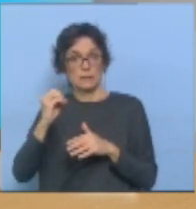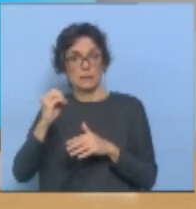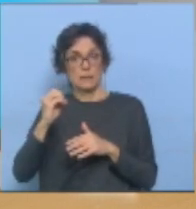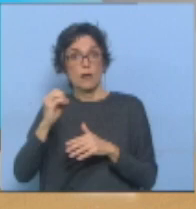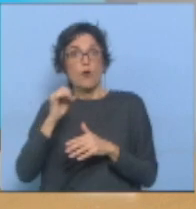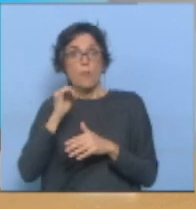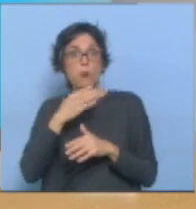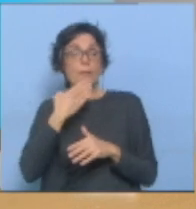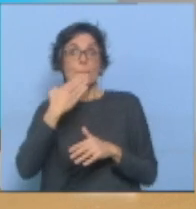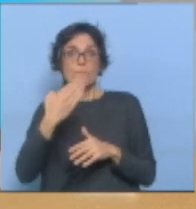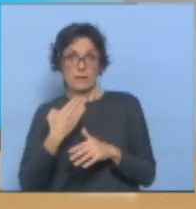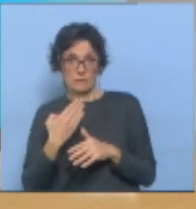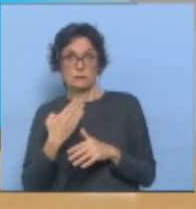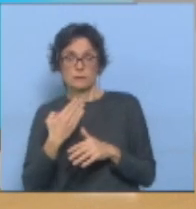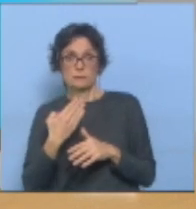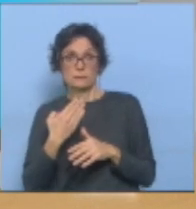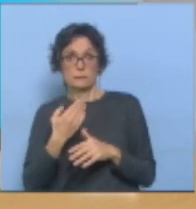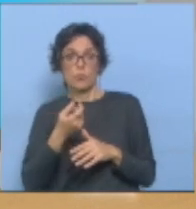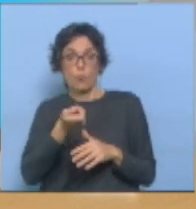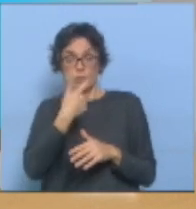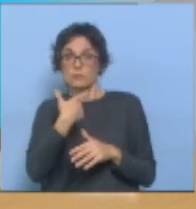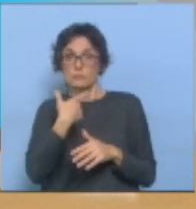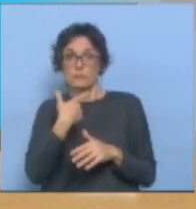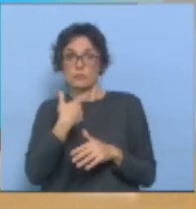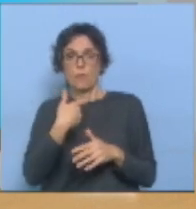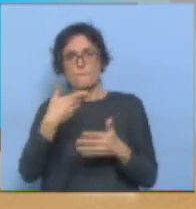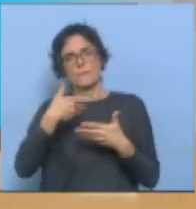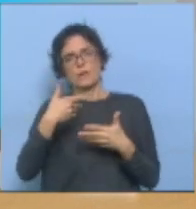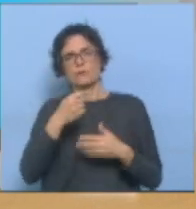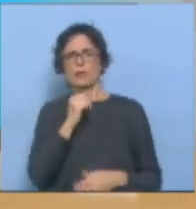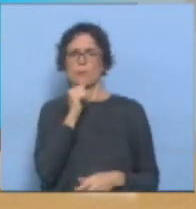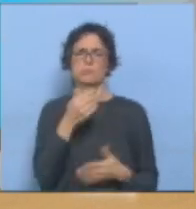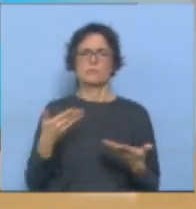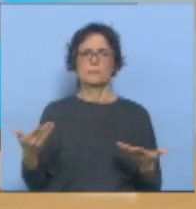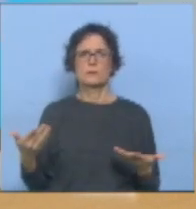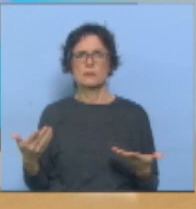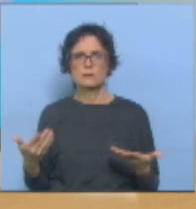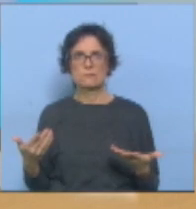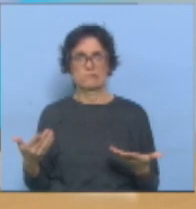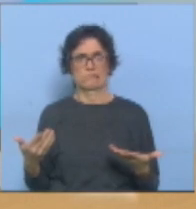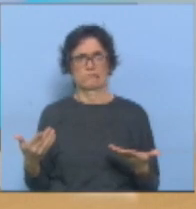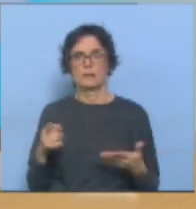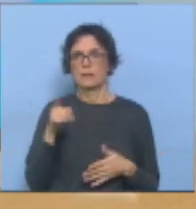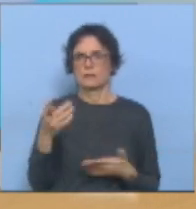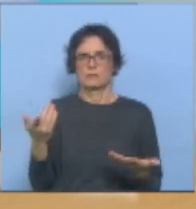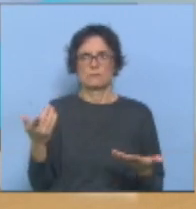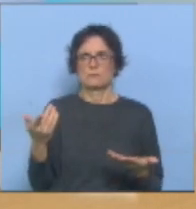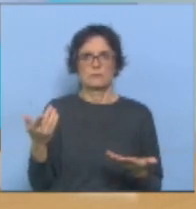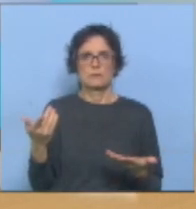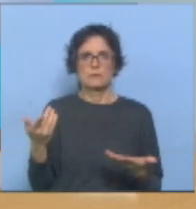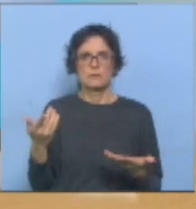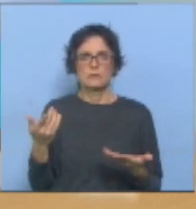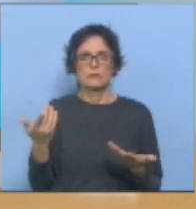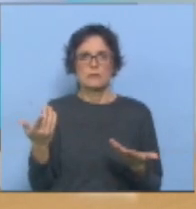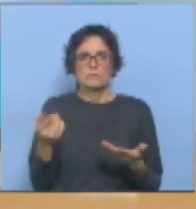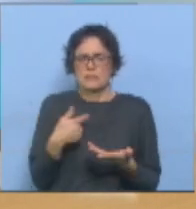pedirem ou poderem aceder a um medicamento e morrerem. Isto é uma coisa terrível, não é? E que nos